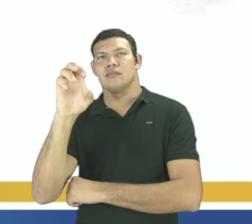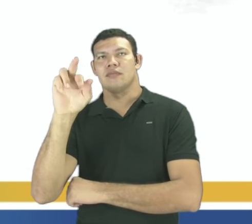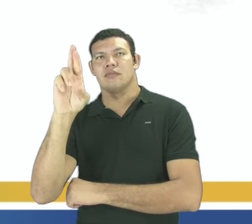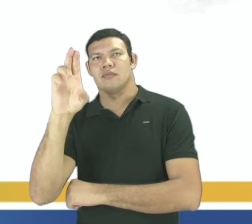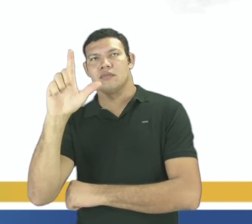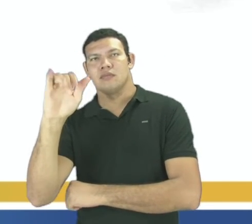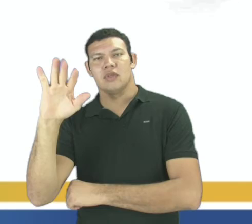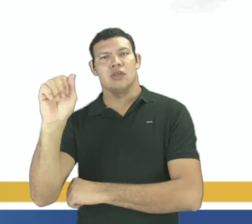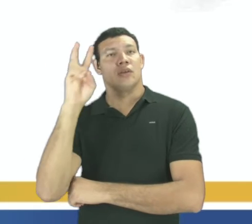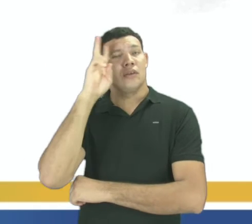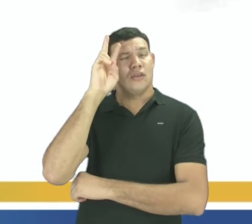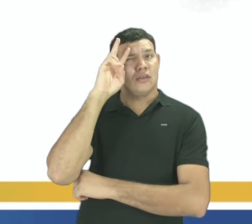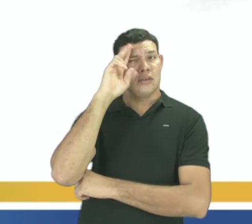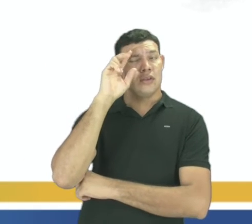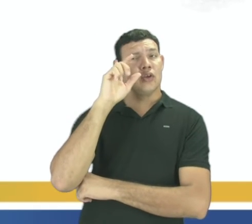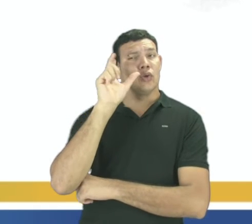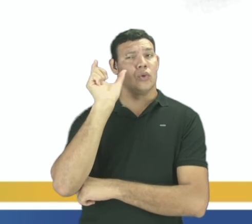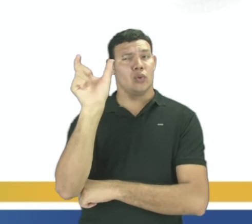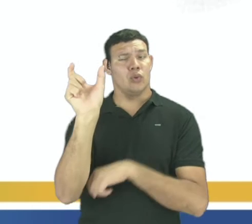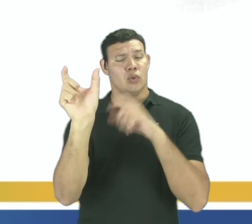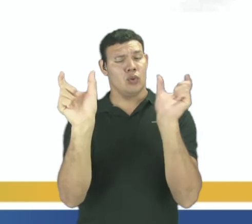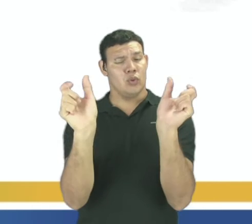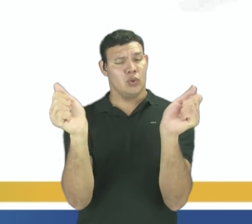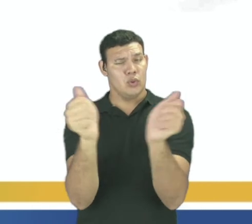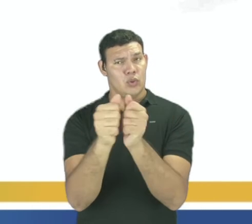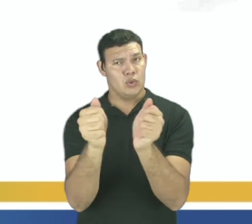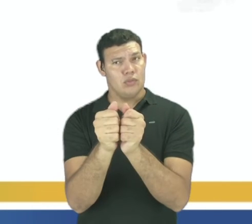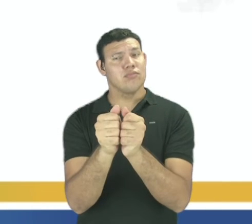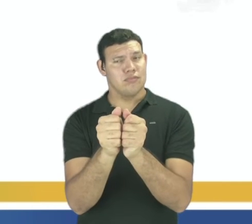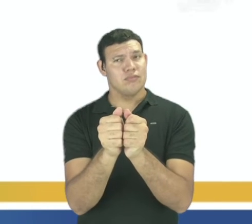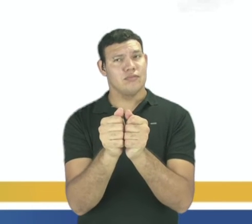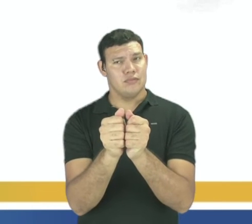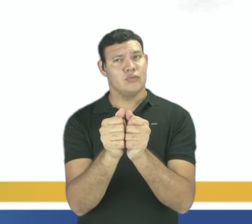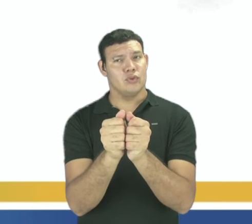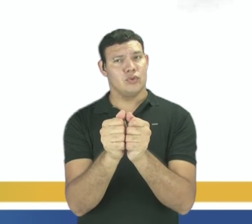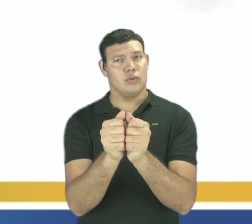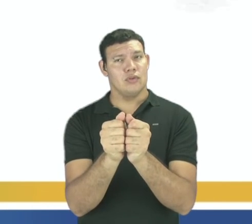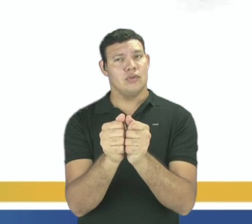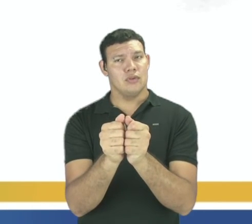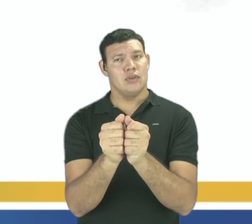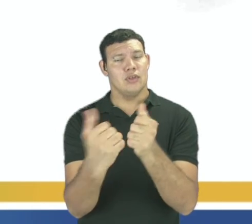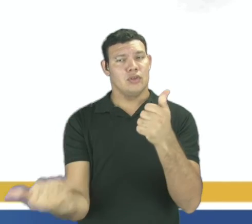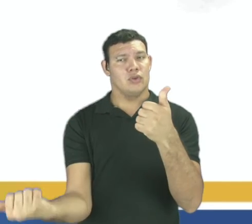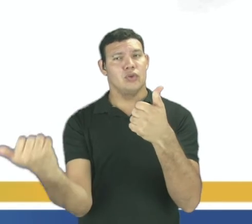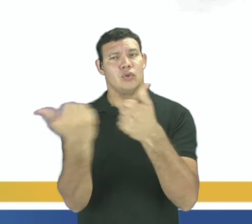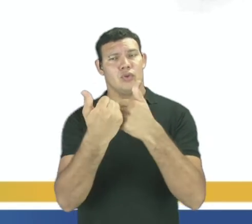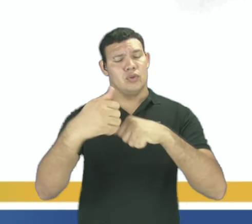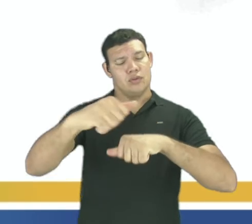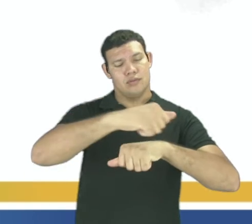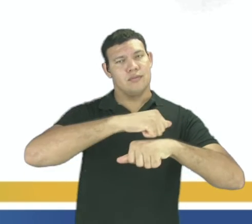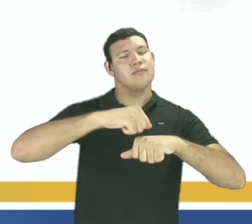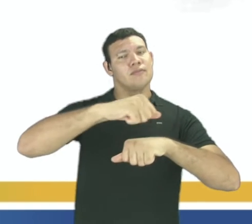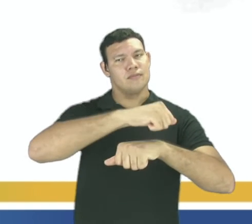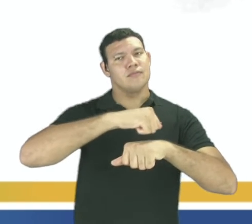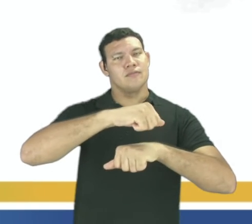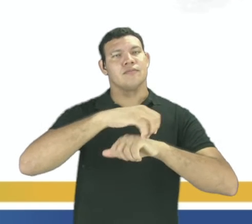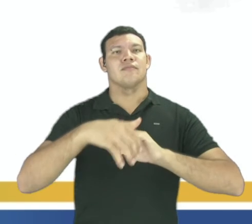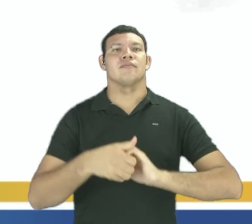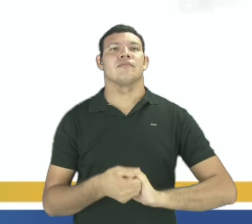duas palavras ou mais funcionam como advérbio, ou seja, funcionam atribuindo